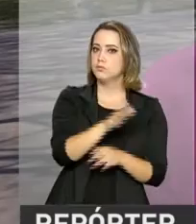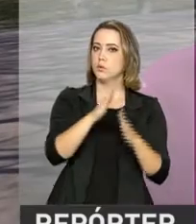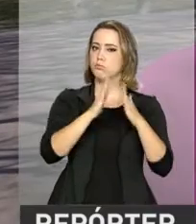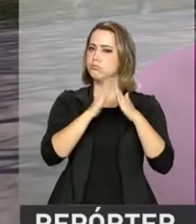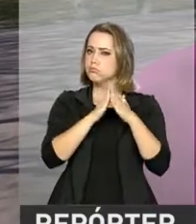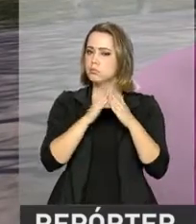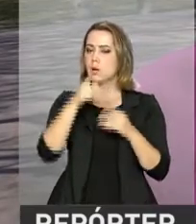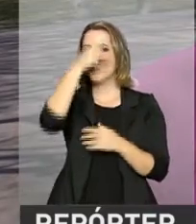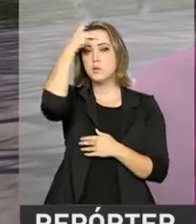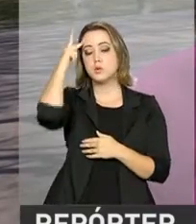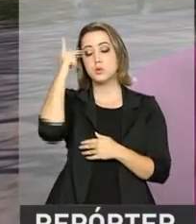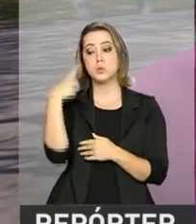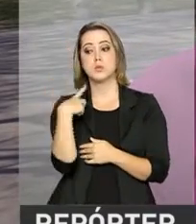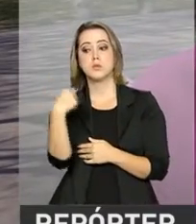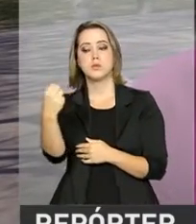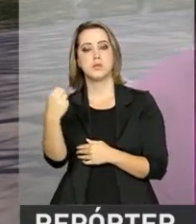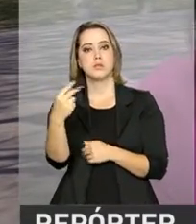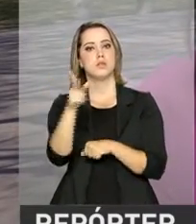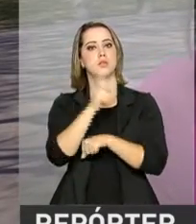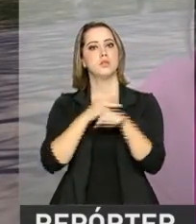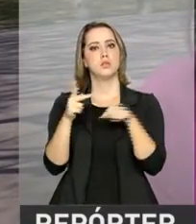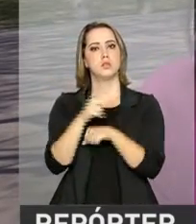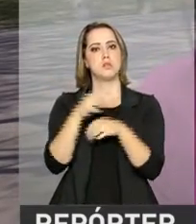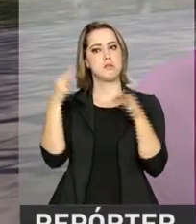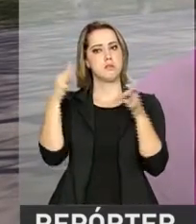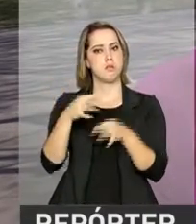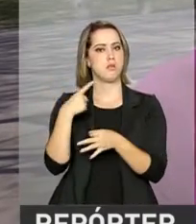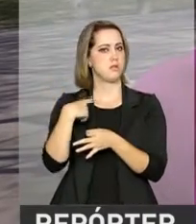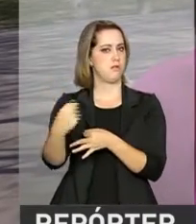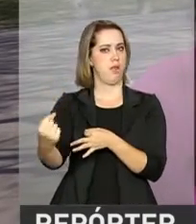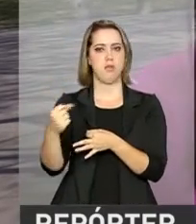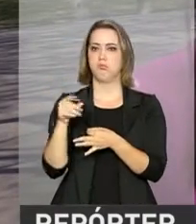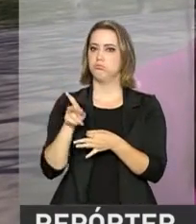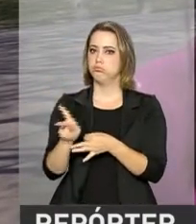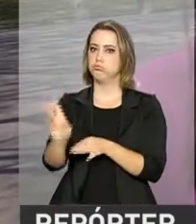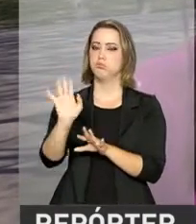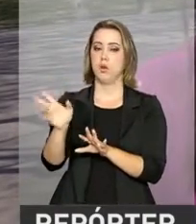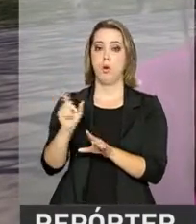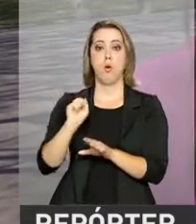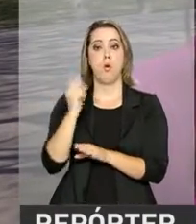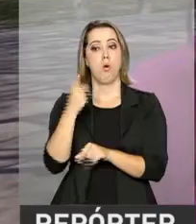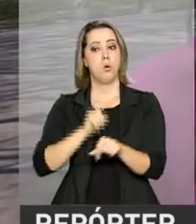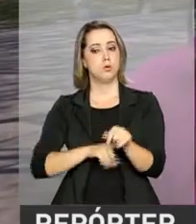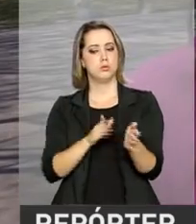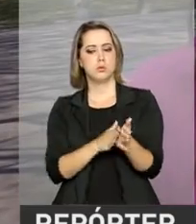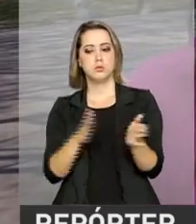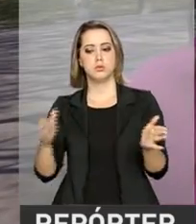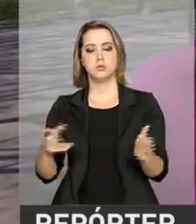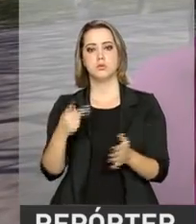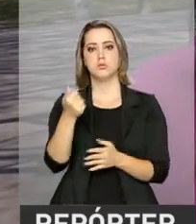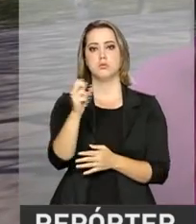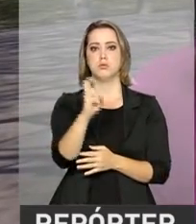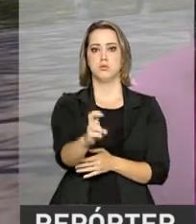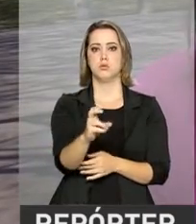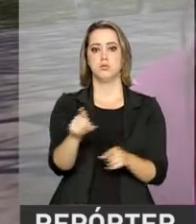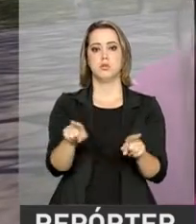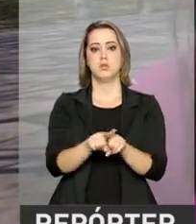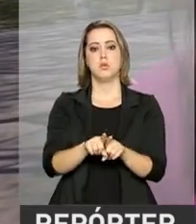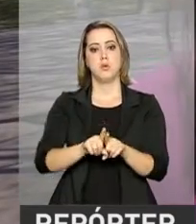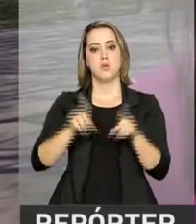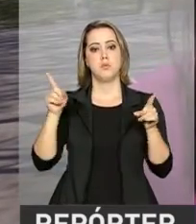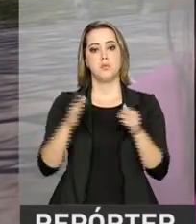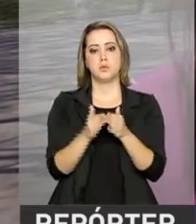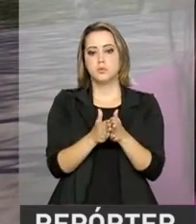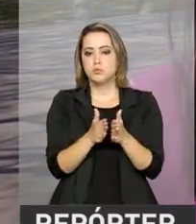entregar os brasileiros que saíram do país de maneira definitiva em 2016 ou de maneira temporária em 2015 e acabaram ficando